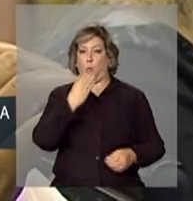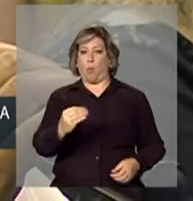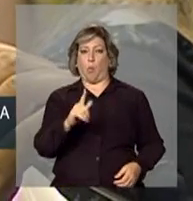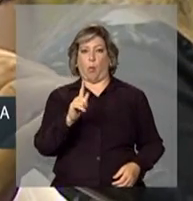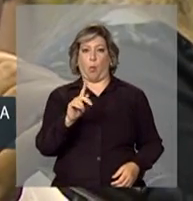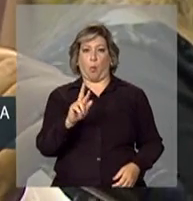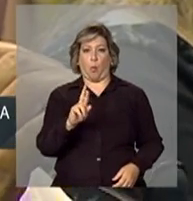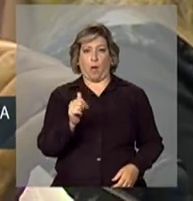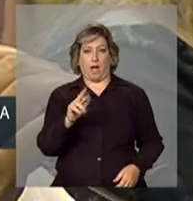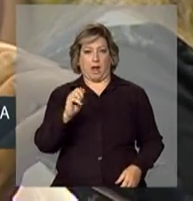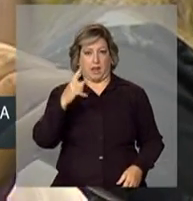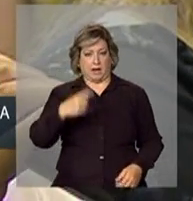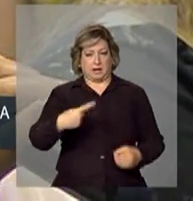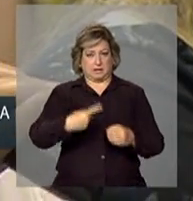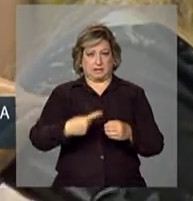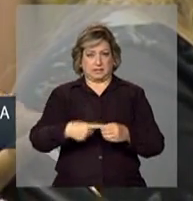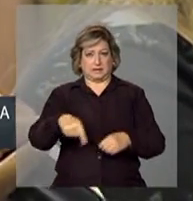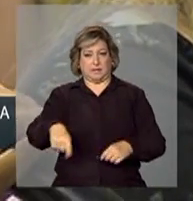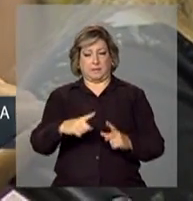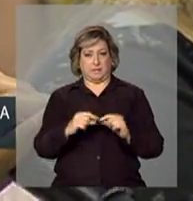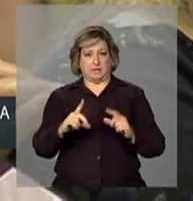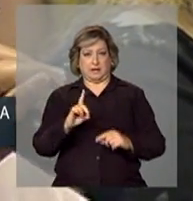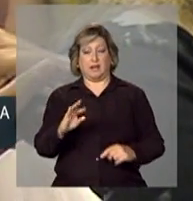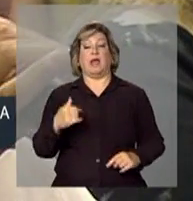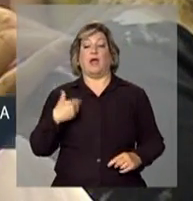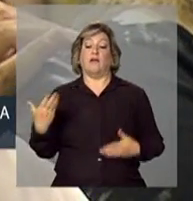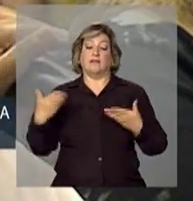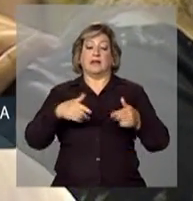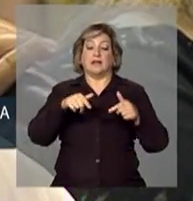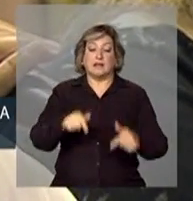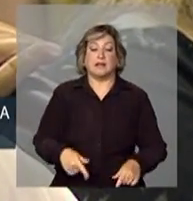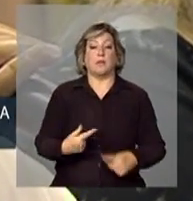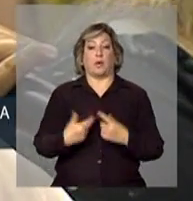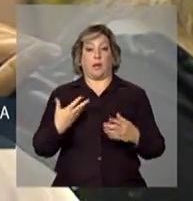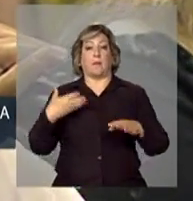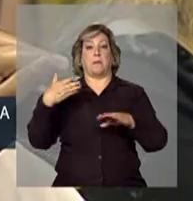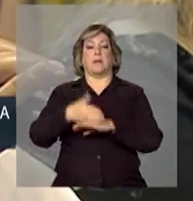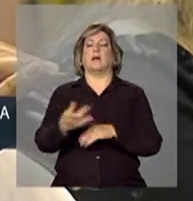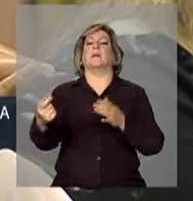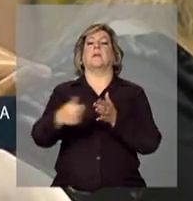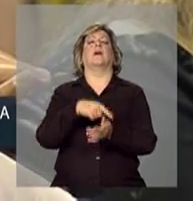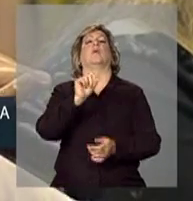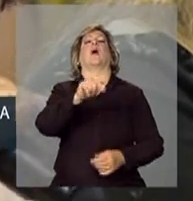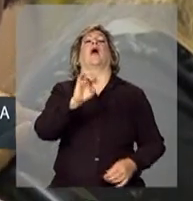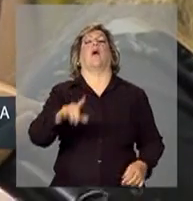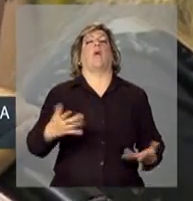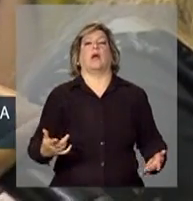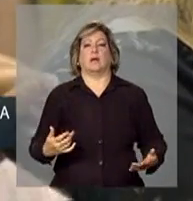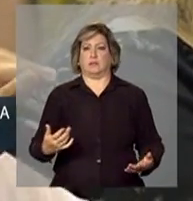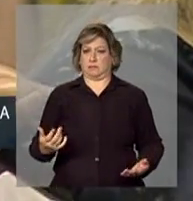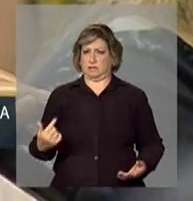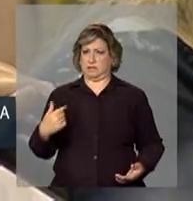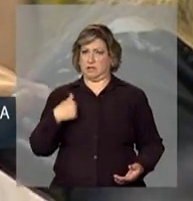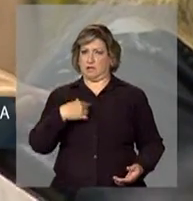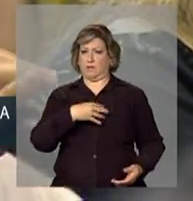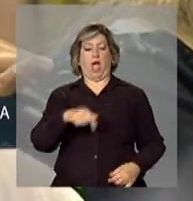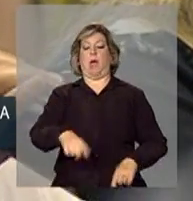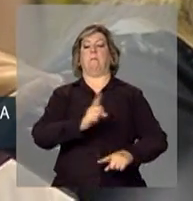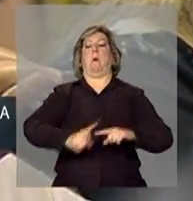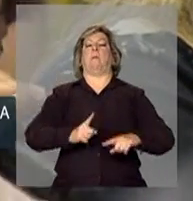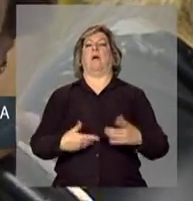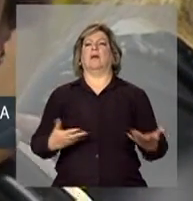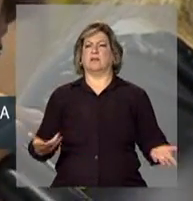Eu vim aqui porque eu queria participar de uma reunião. Não, a senhora é o quê? O que a senhora é? Eu sou filha dela, não, aqui não